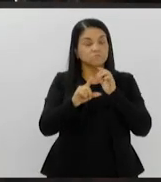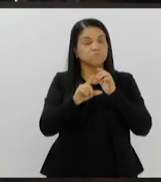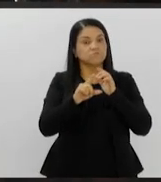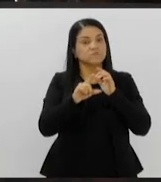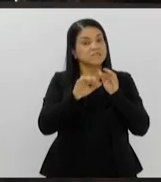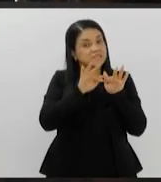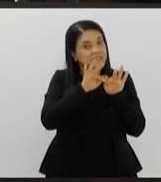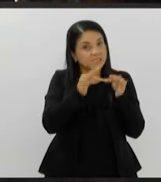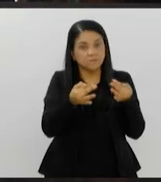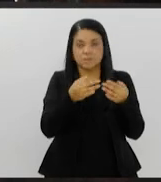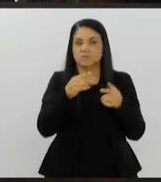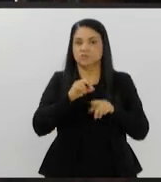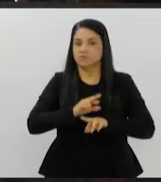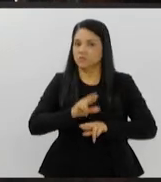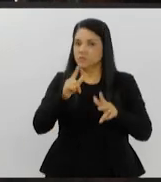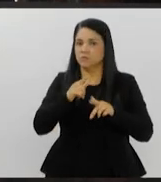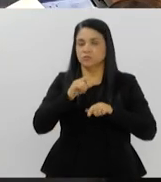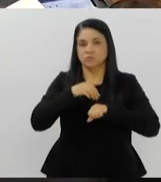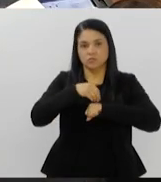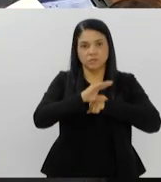legislativa.